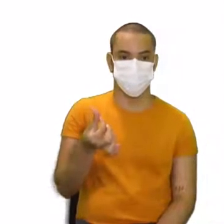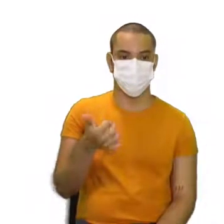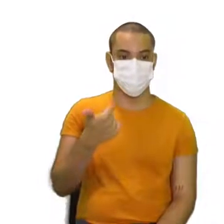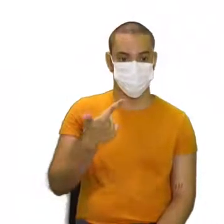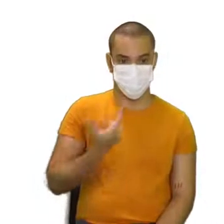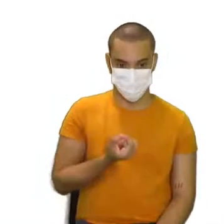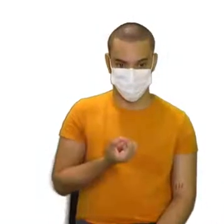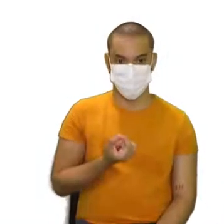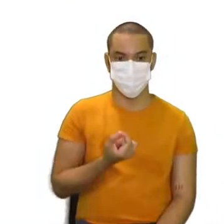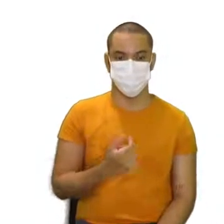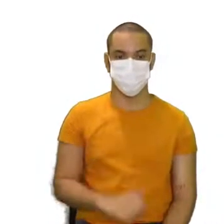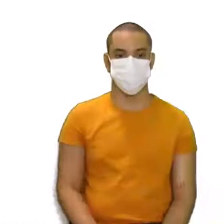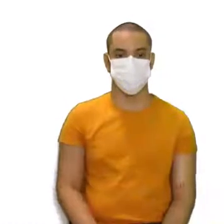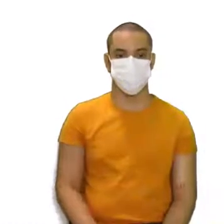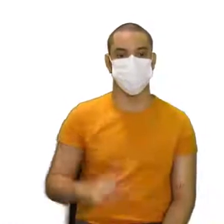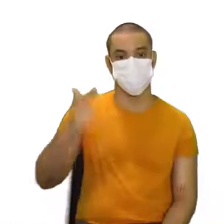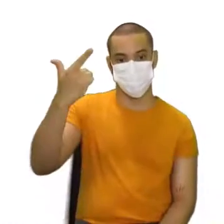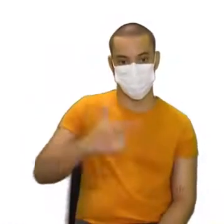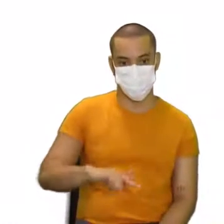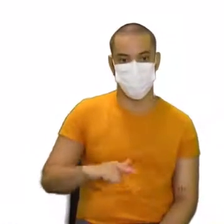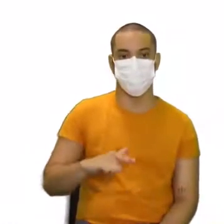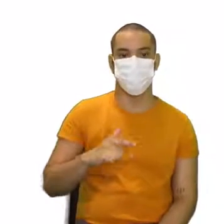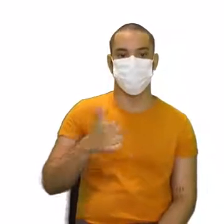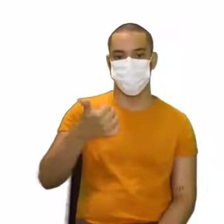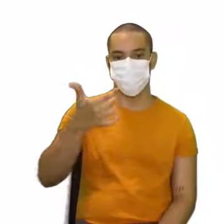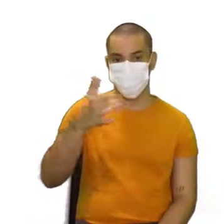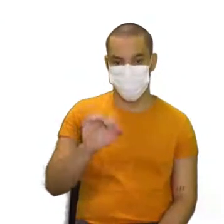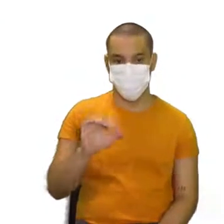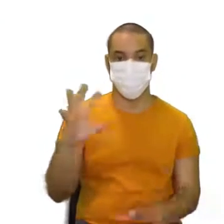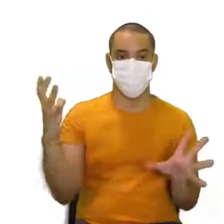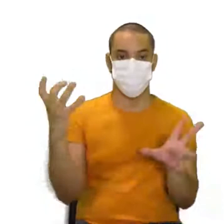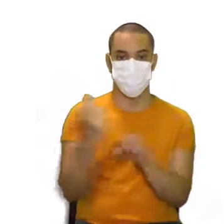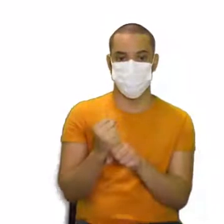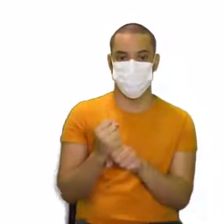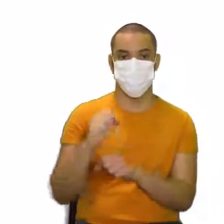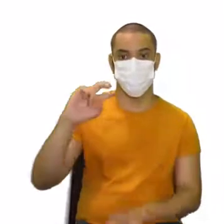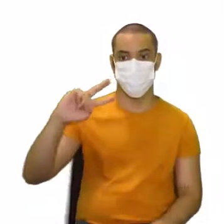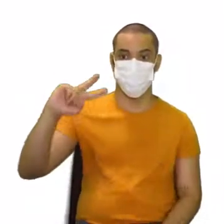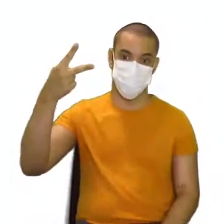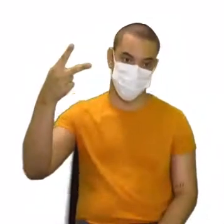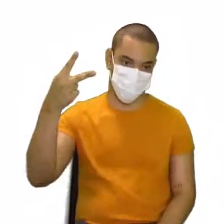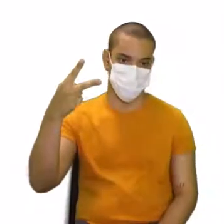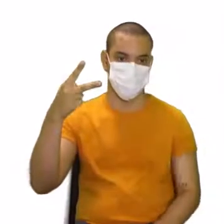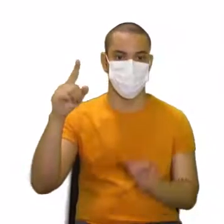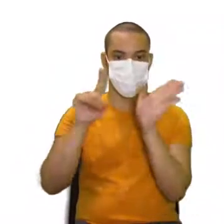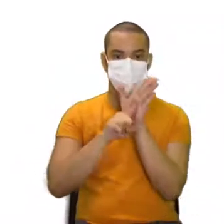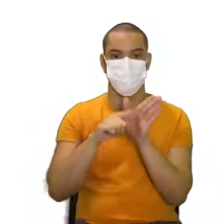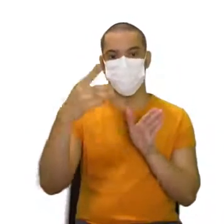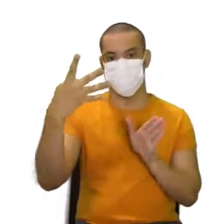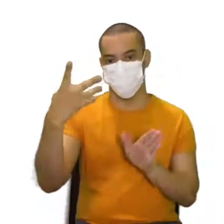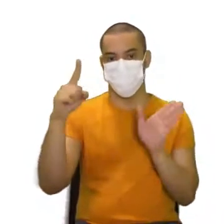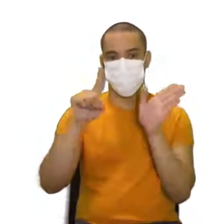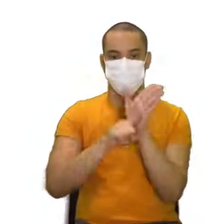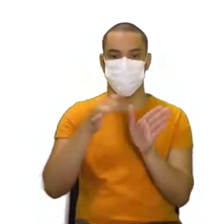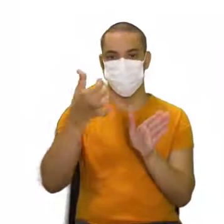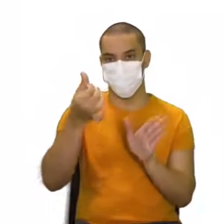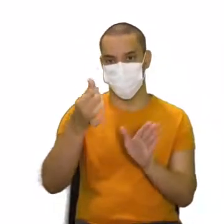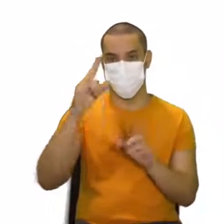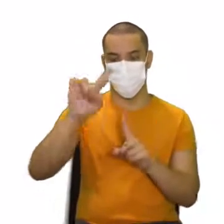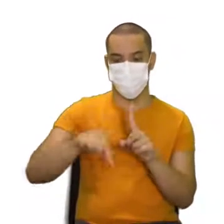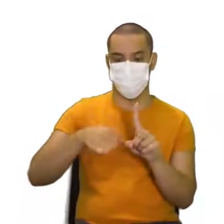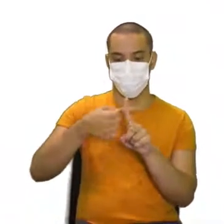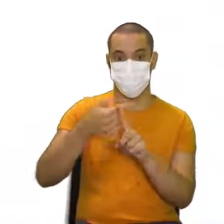120 repete a base soma os expoentes no caso né - 4 - 6 mais dois